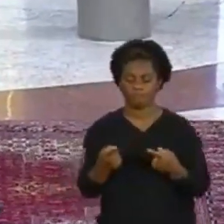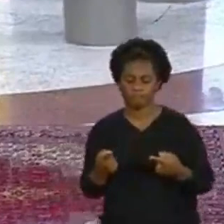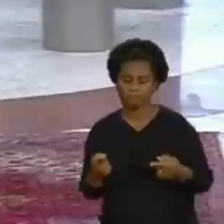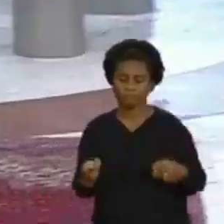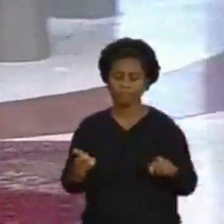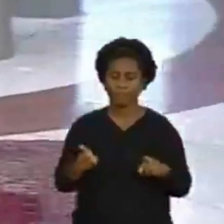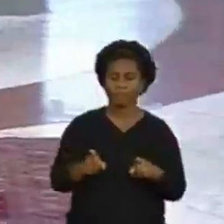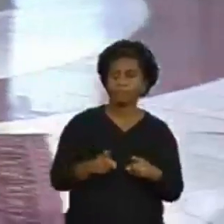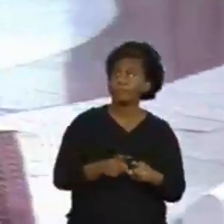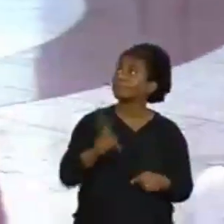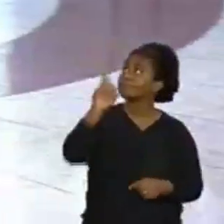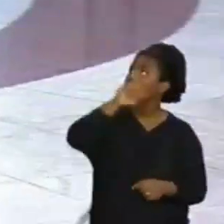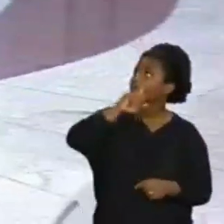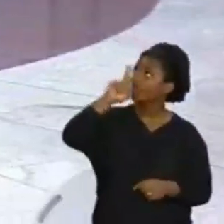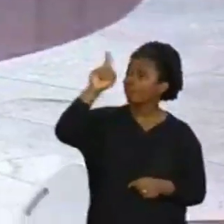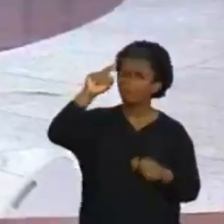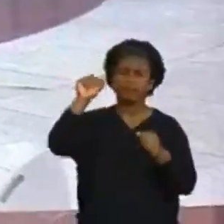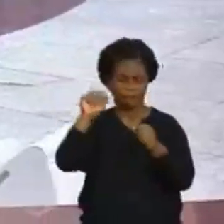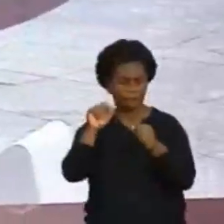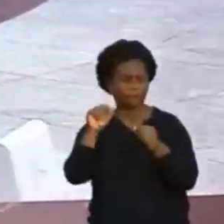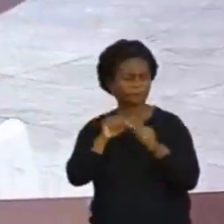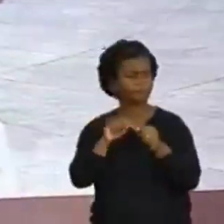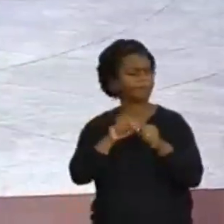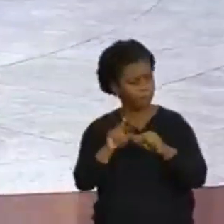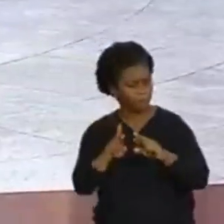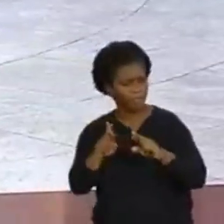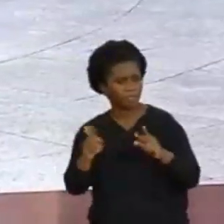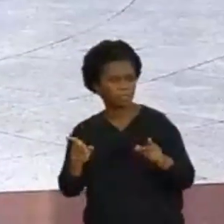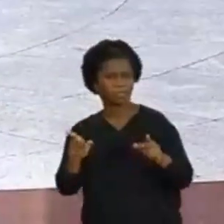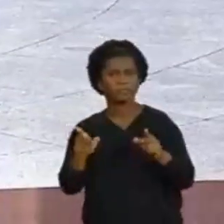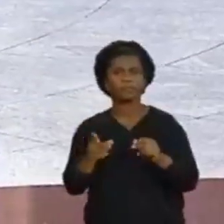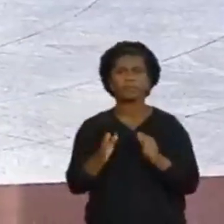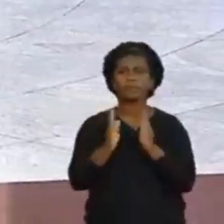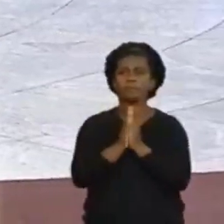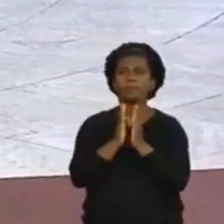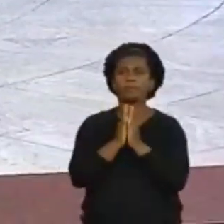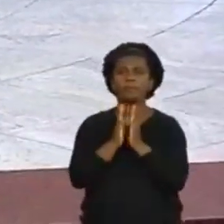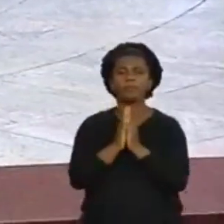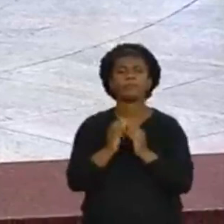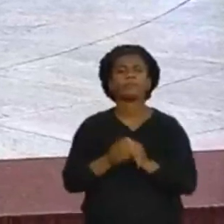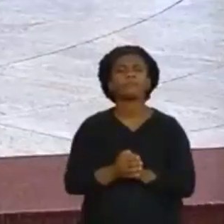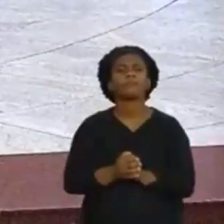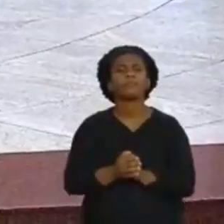diferença, Senhor, entre aqueles. Ó, amém, amém. Se